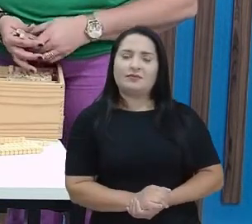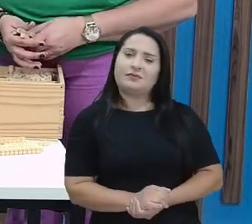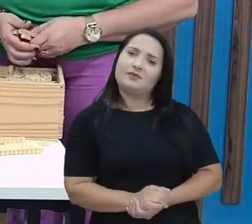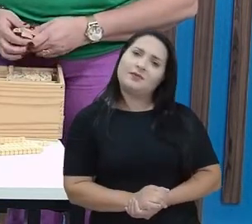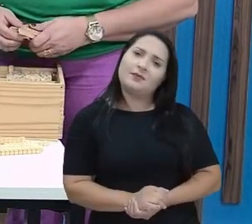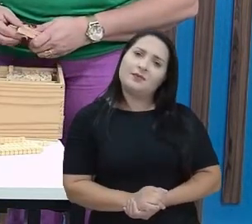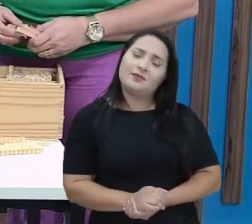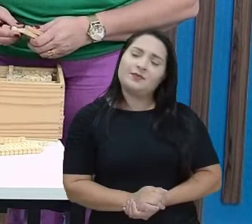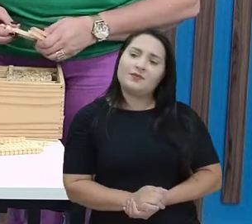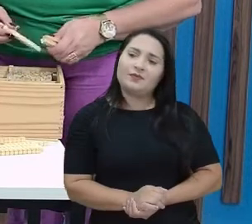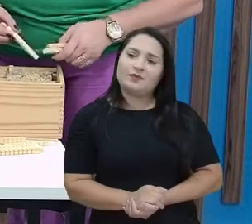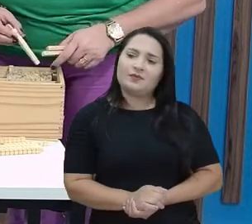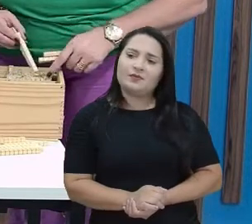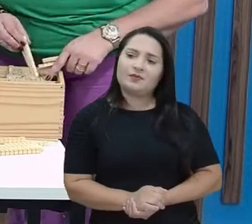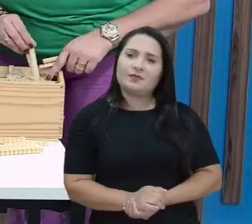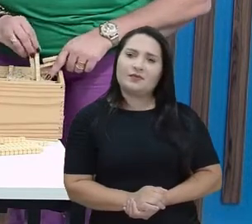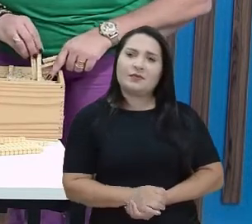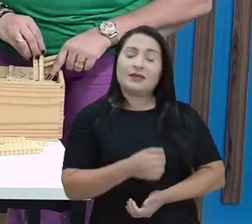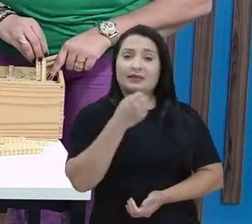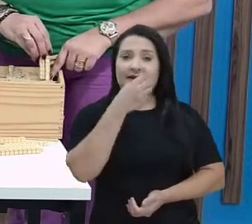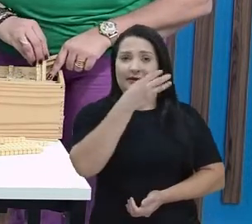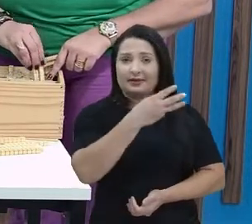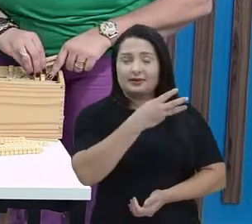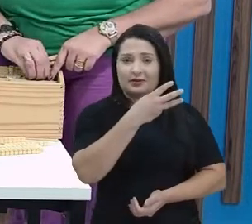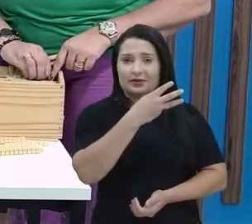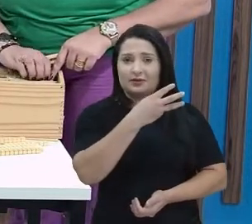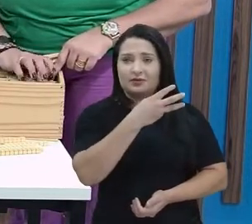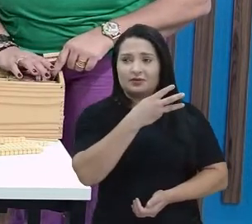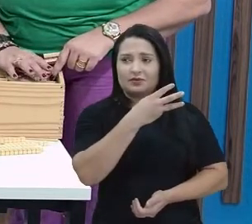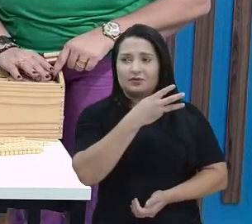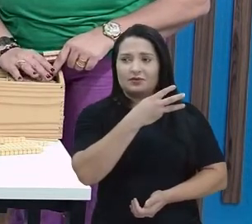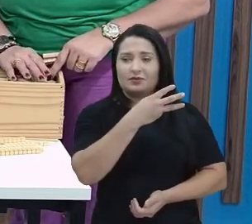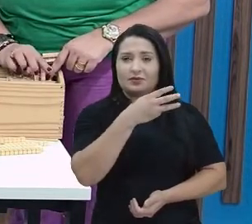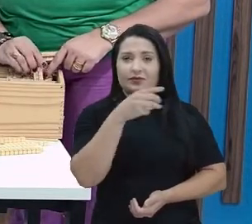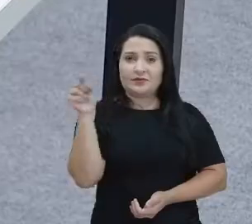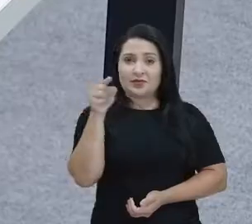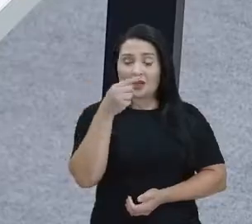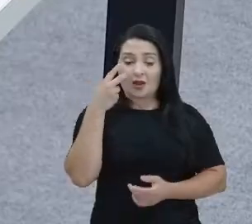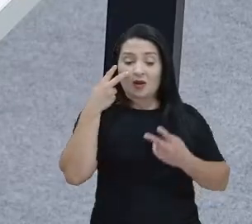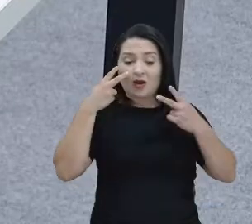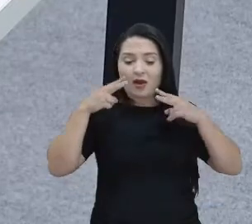Aí eu tenho aqui, ó, 300, dá para pegar aqui?